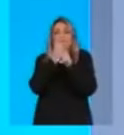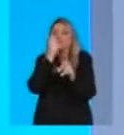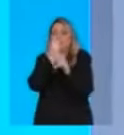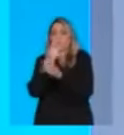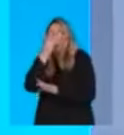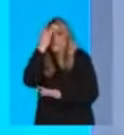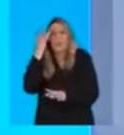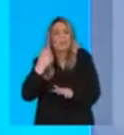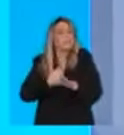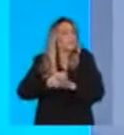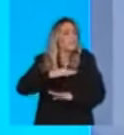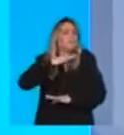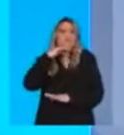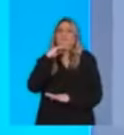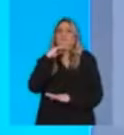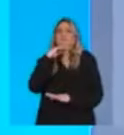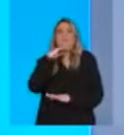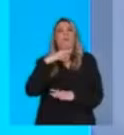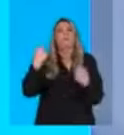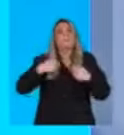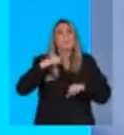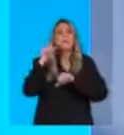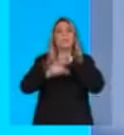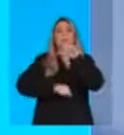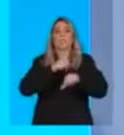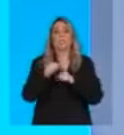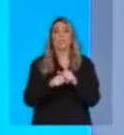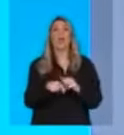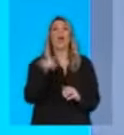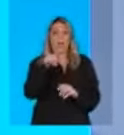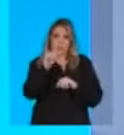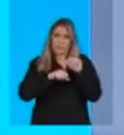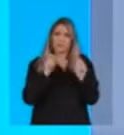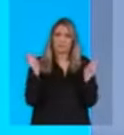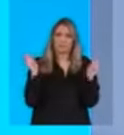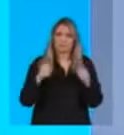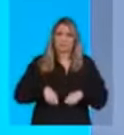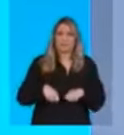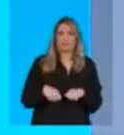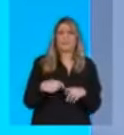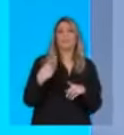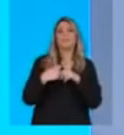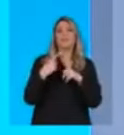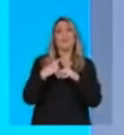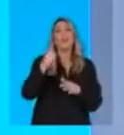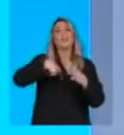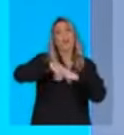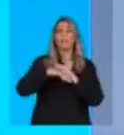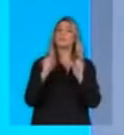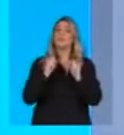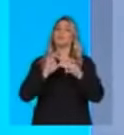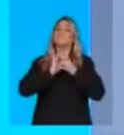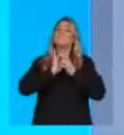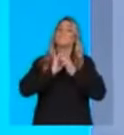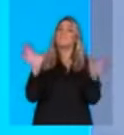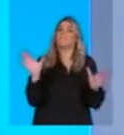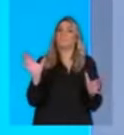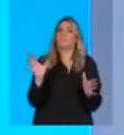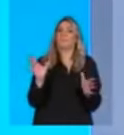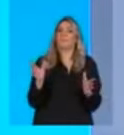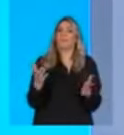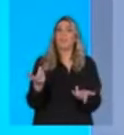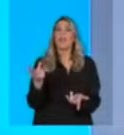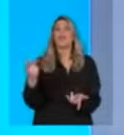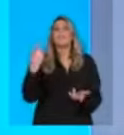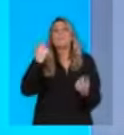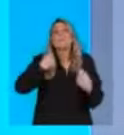diz olha eu não aguento mais a gente quer uma mudança e essa mudança ela é possível porque a gente pode e deve democratizar a cidade a gente precisa ouvir